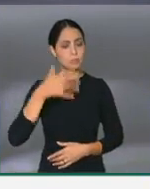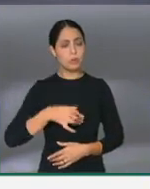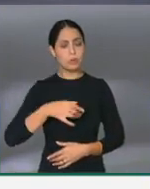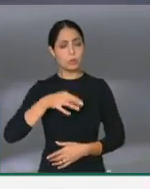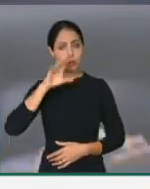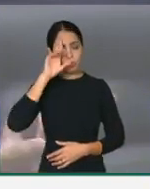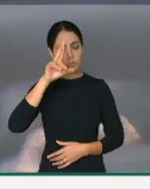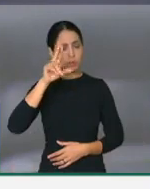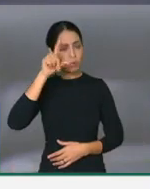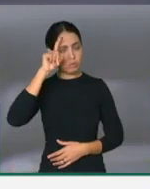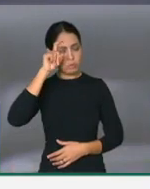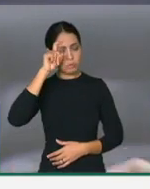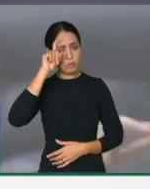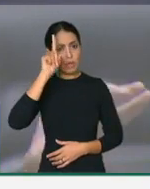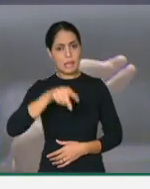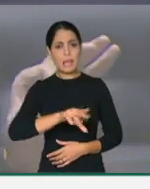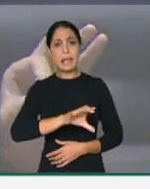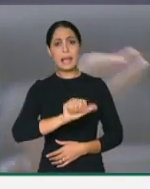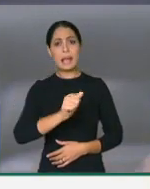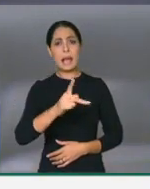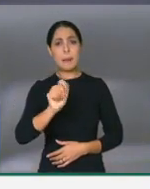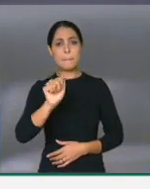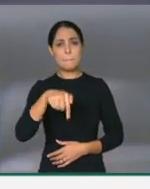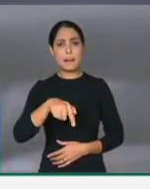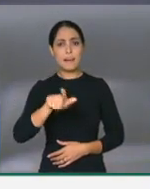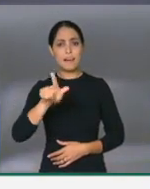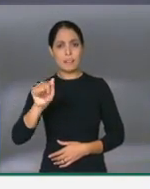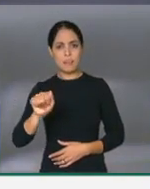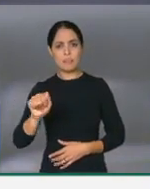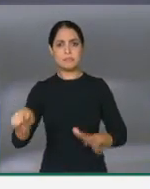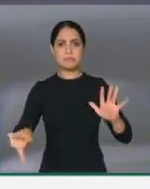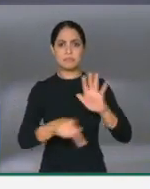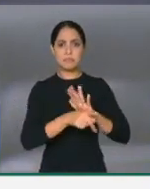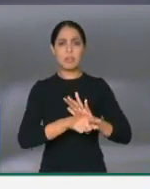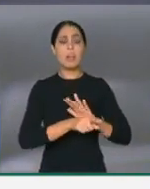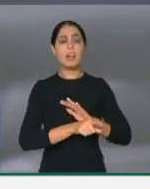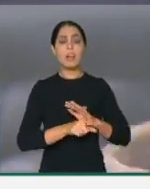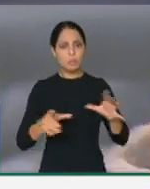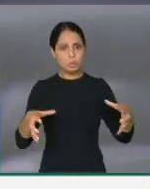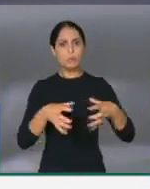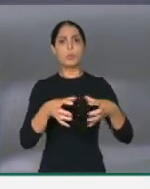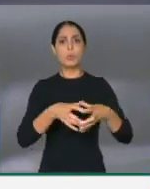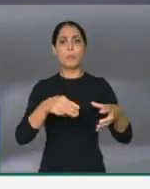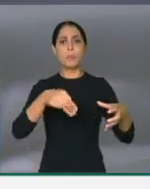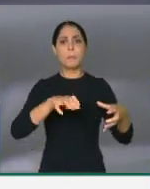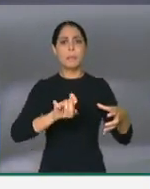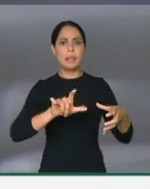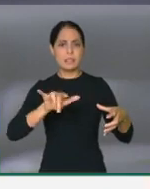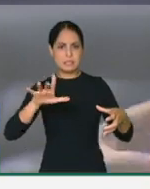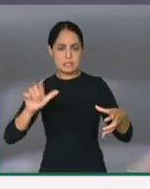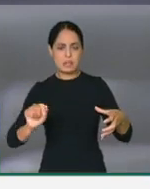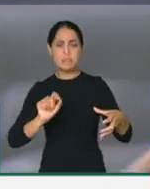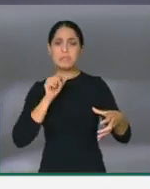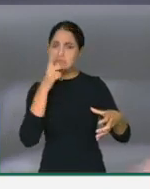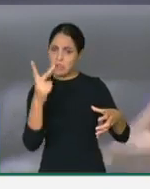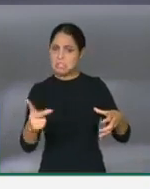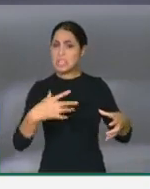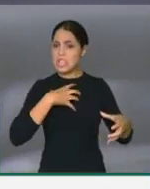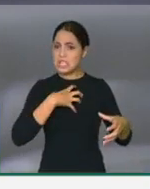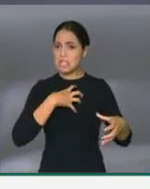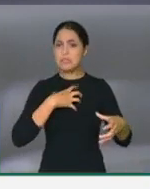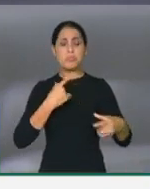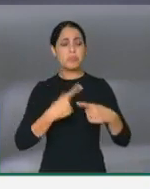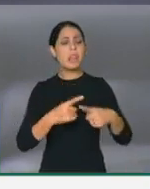Moro é um capanga das milícias. E vocês se doem porque sabem que